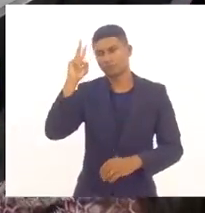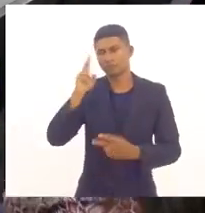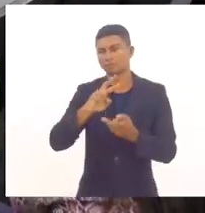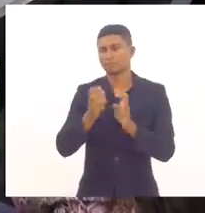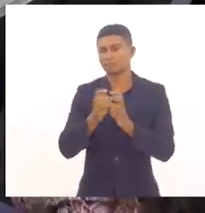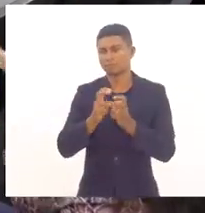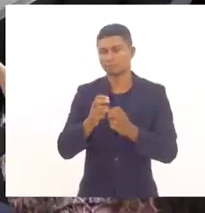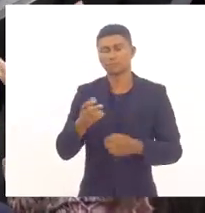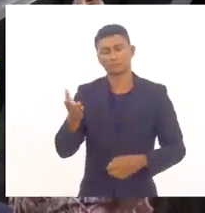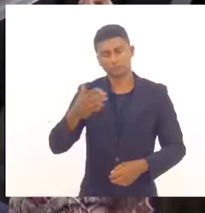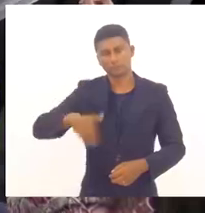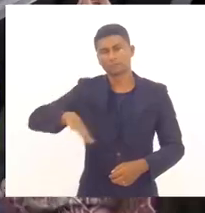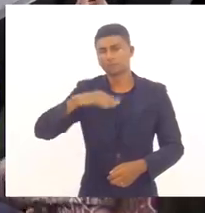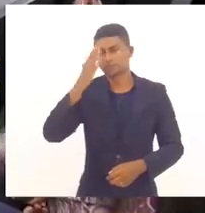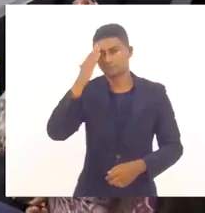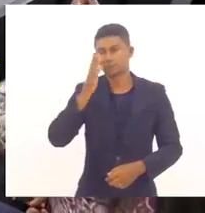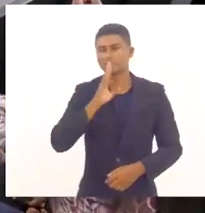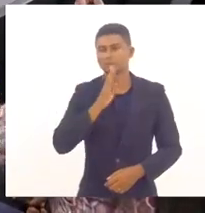capoeira.